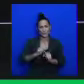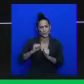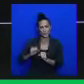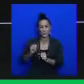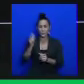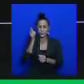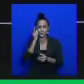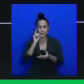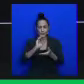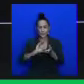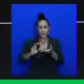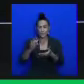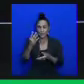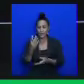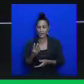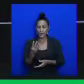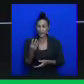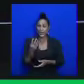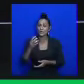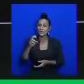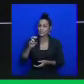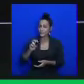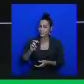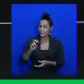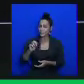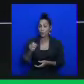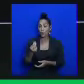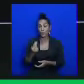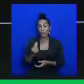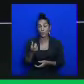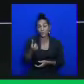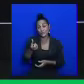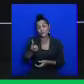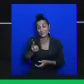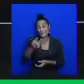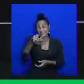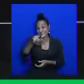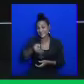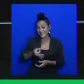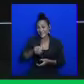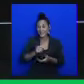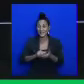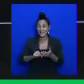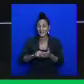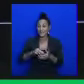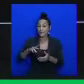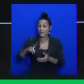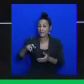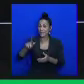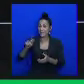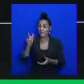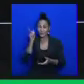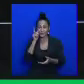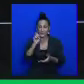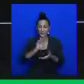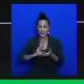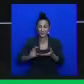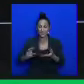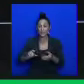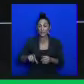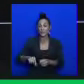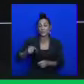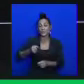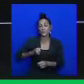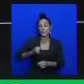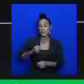pode levar prêmios acertando 4, 5 ou 6 números na Mega Sena. Vem chegando mais um número sorteado, 49.